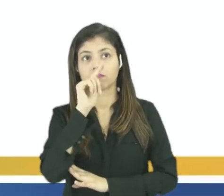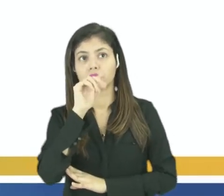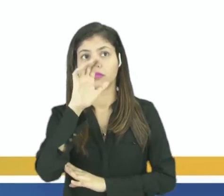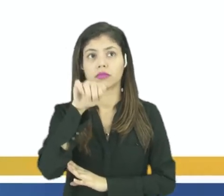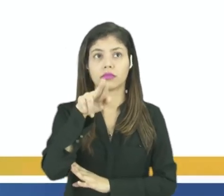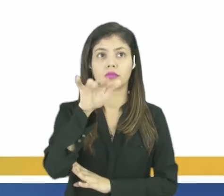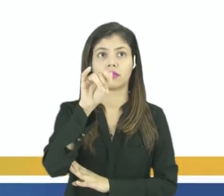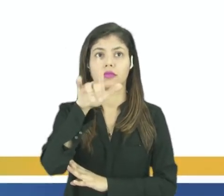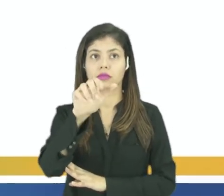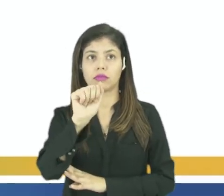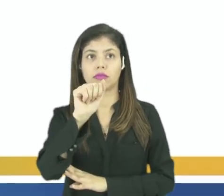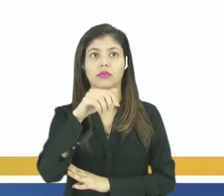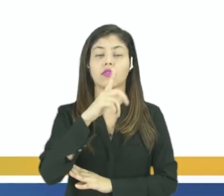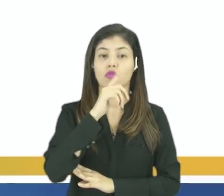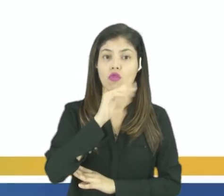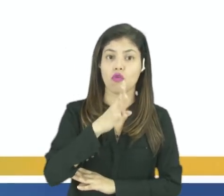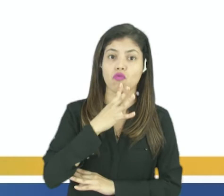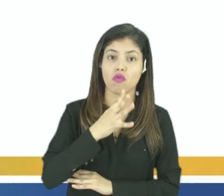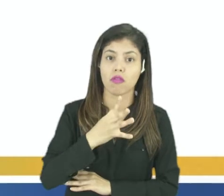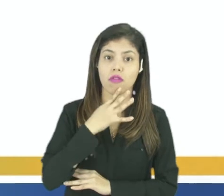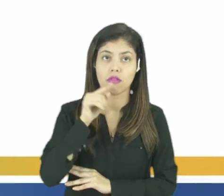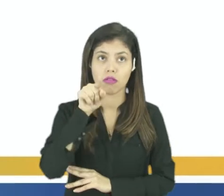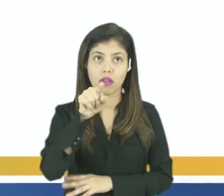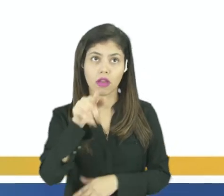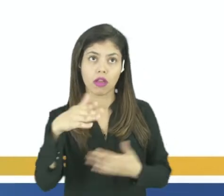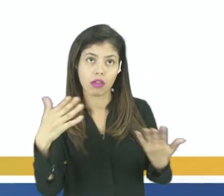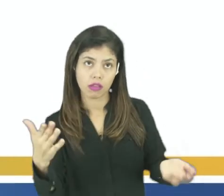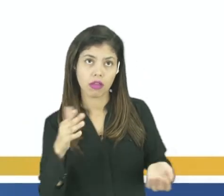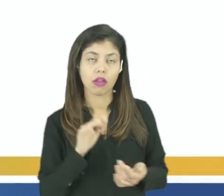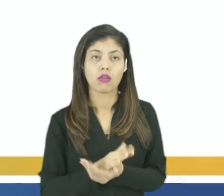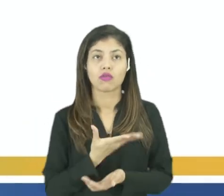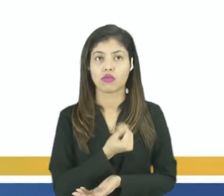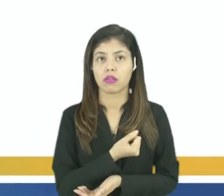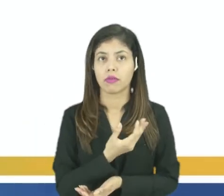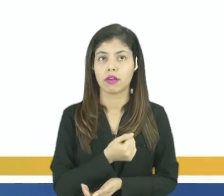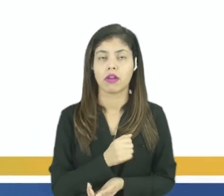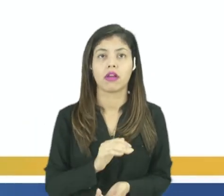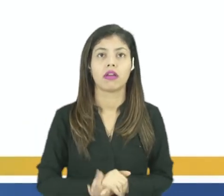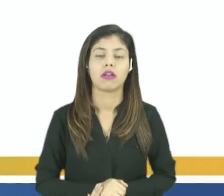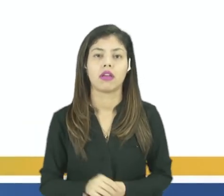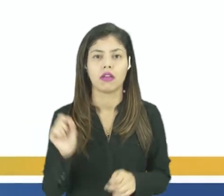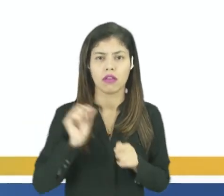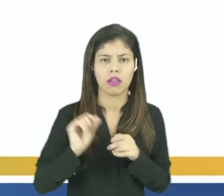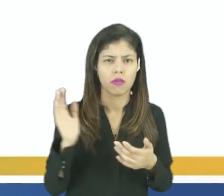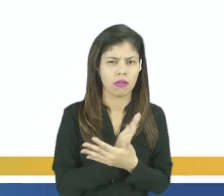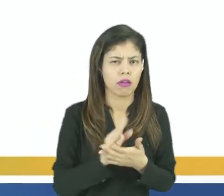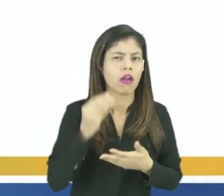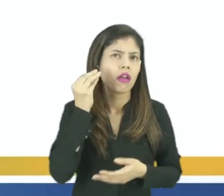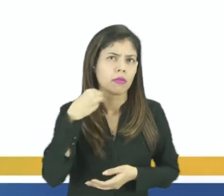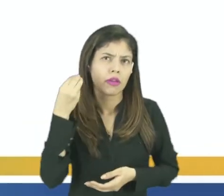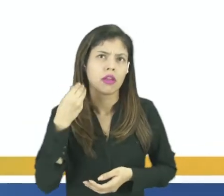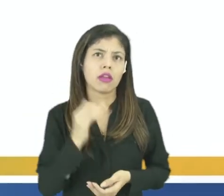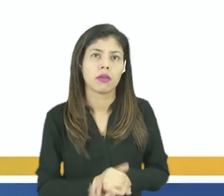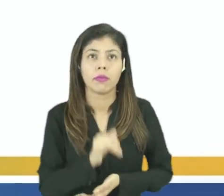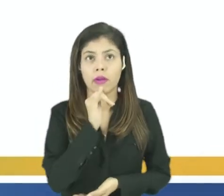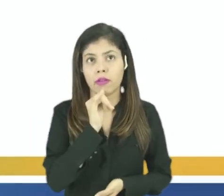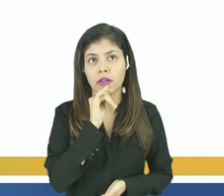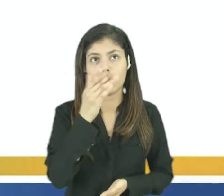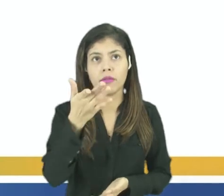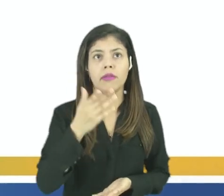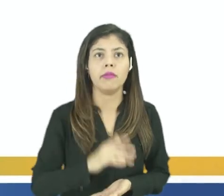você anote, porque lá na frente eu cobrei, né? Coloquei um exercíciozinho aí. Coloquei aqui uma foto de um prisma, né? O prisma, ele